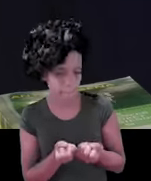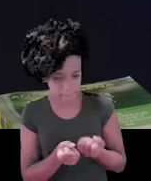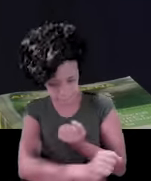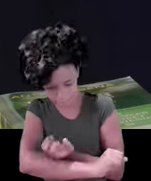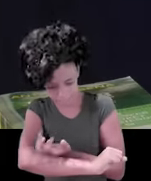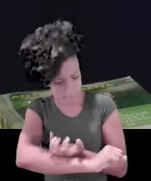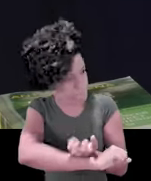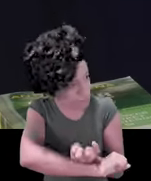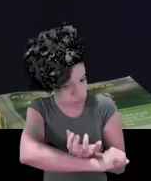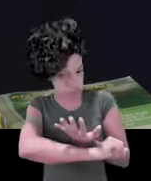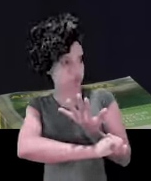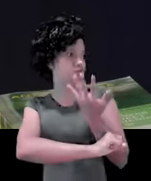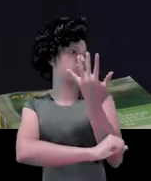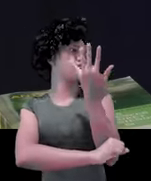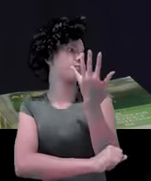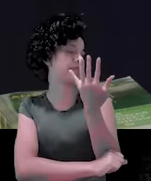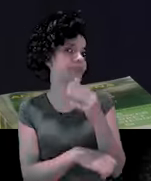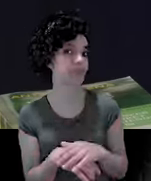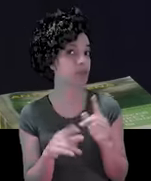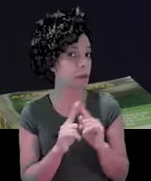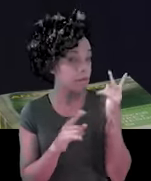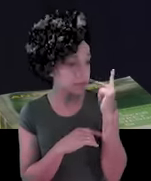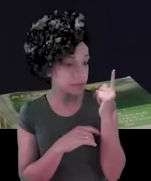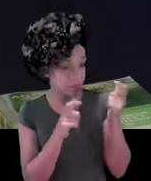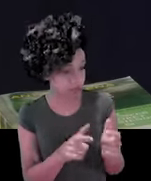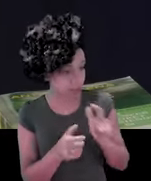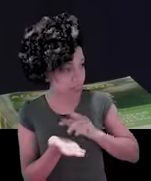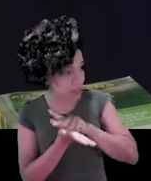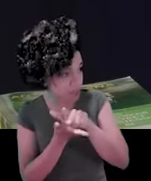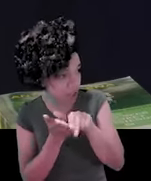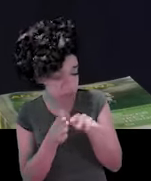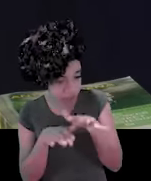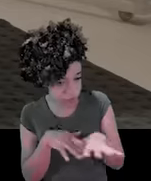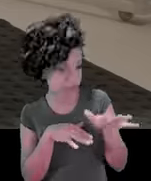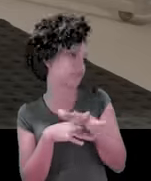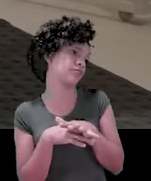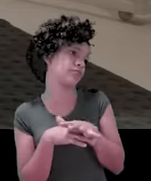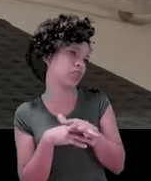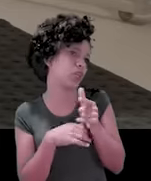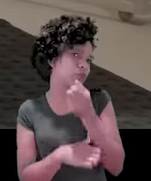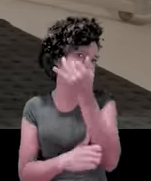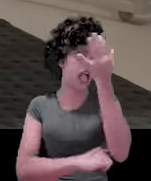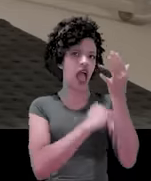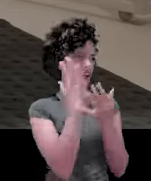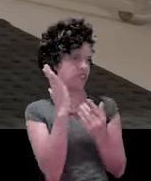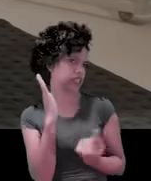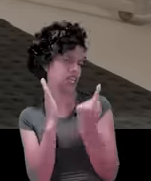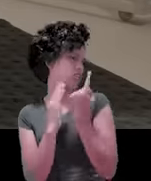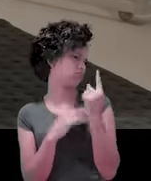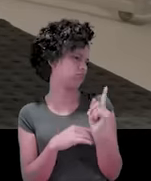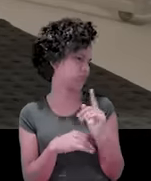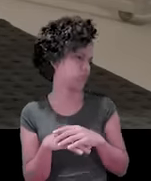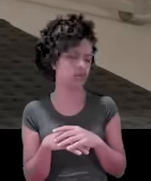próxima se envolver ali né árvore do açaí e normalmente onde nasce ele nasce vários dele sem muitas árvores grandes porque